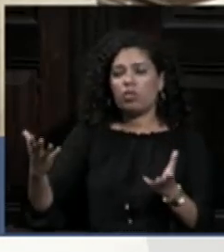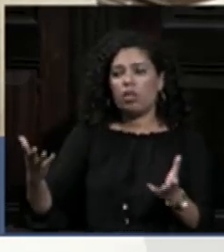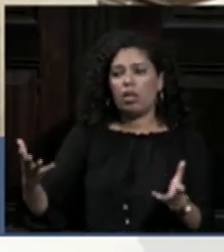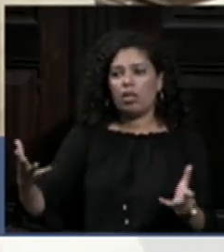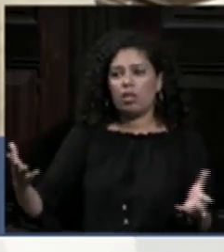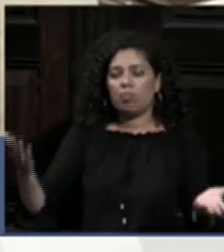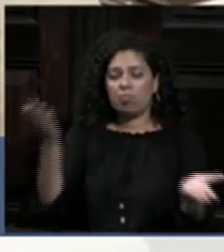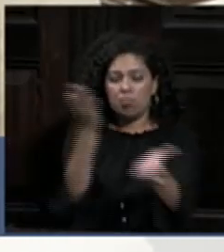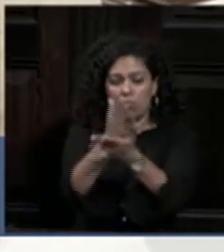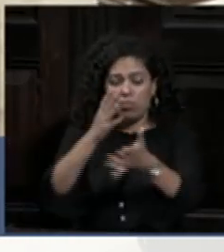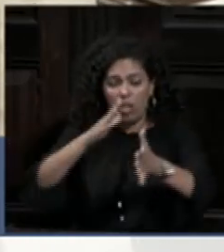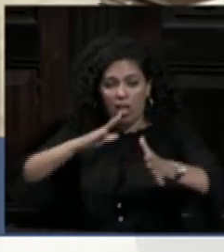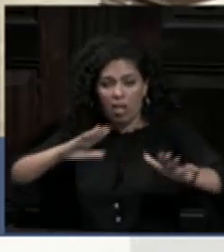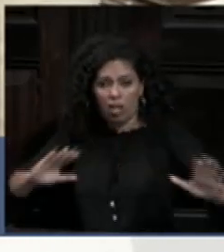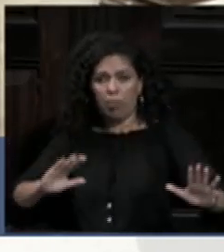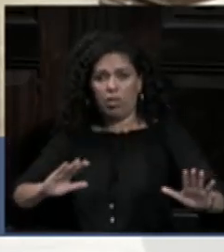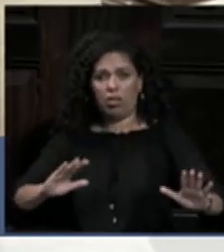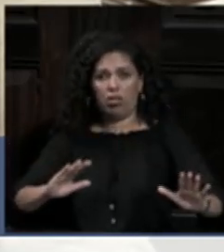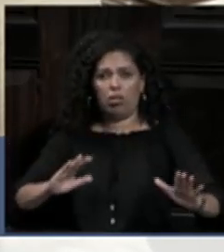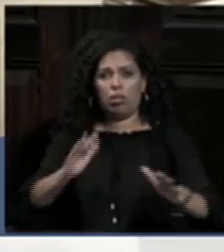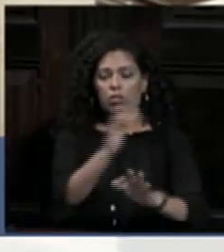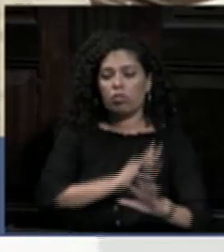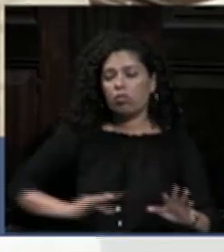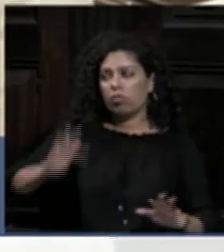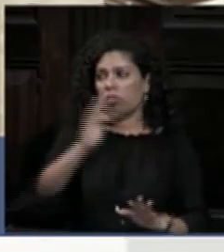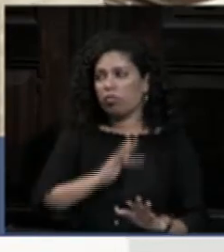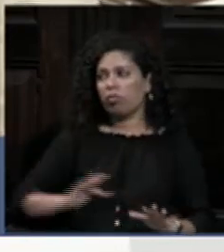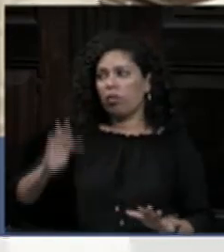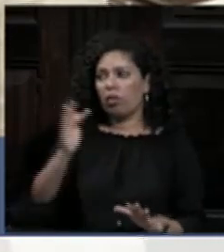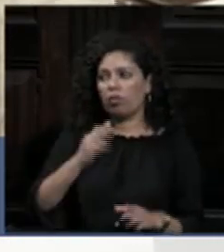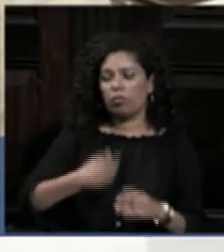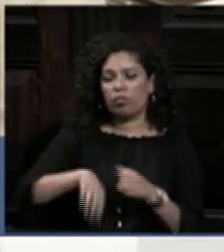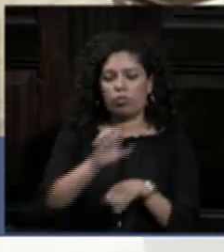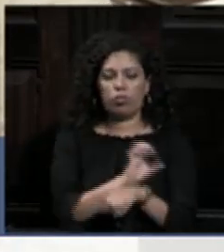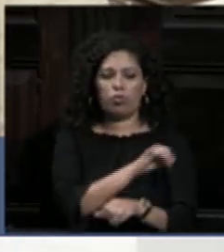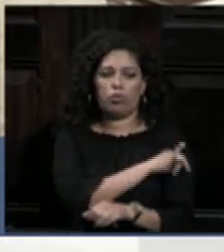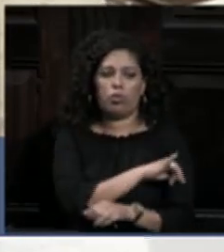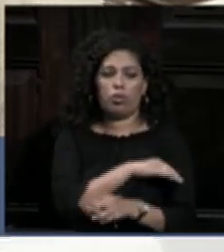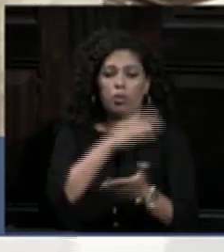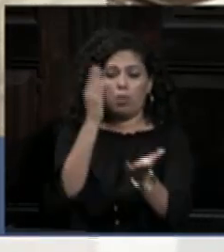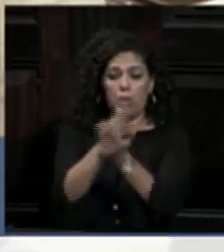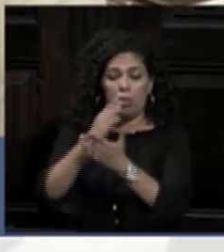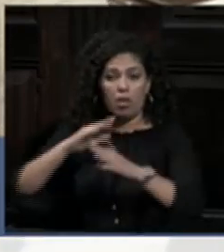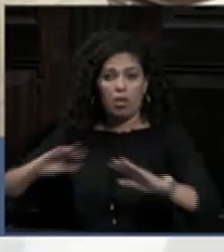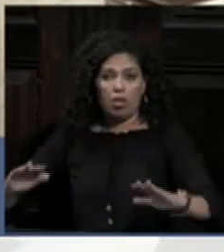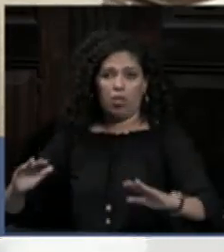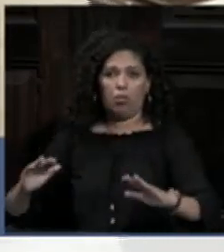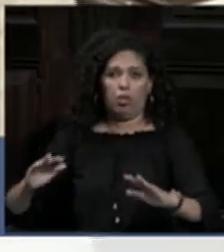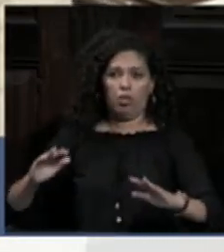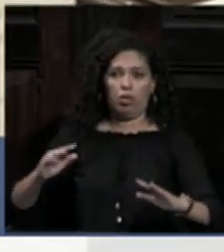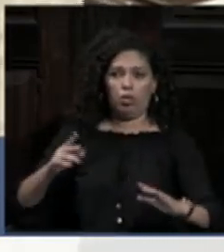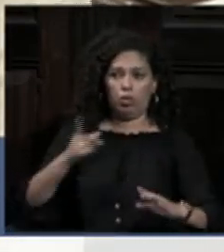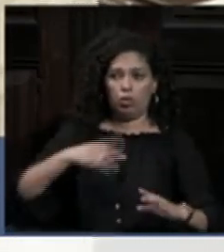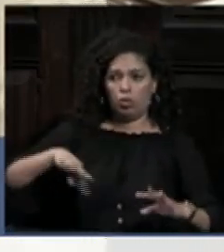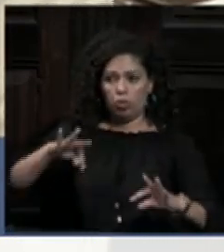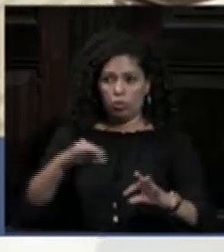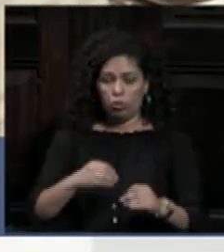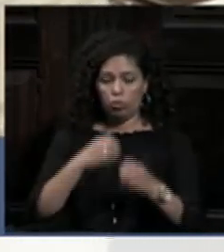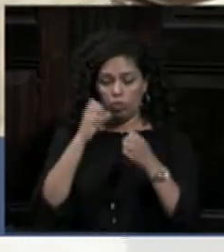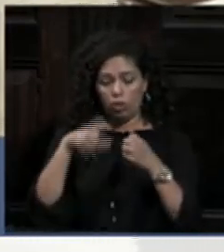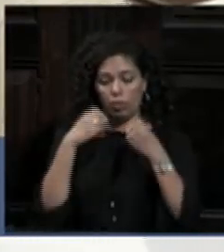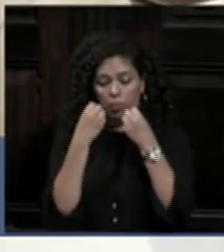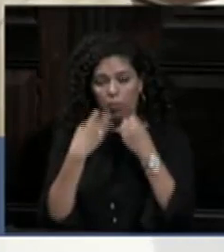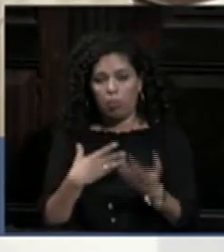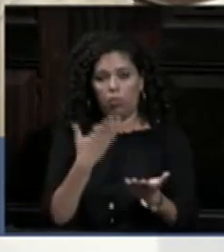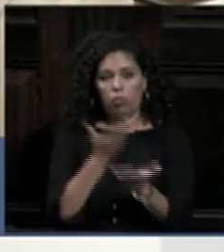as universidades públicas pra acabar com o ensino público gratuito e de qualidade no